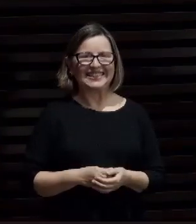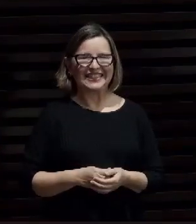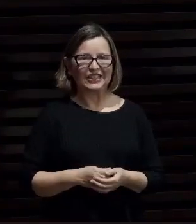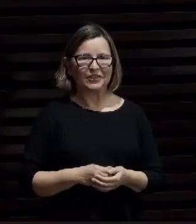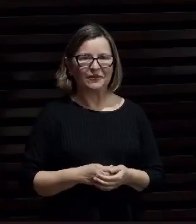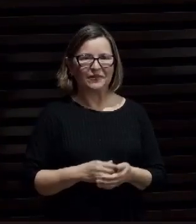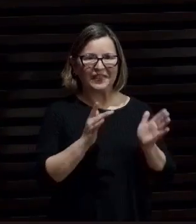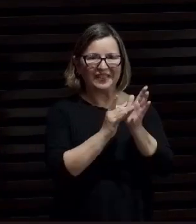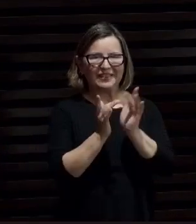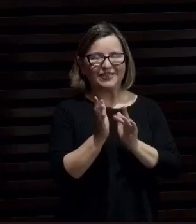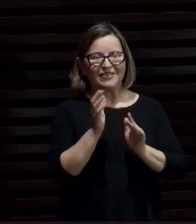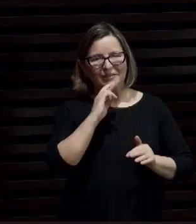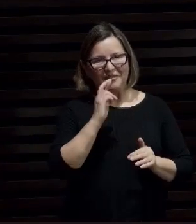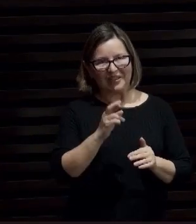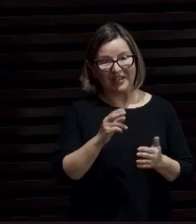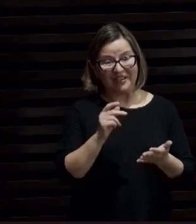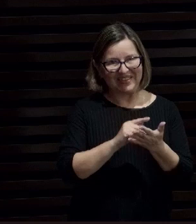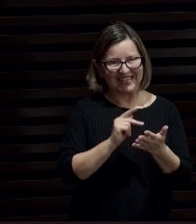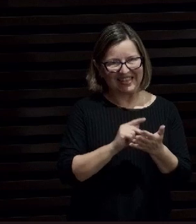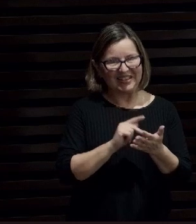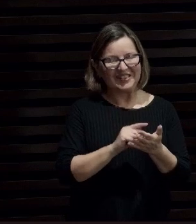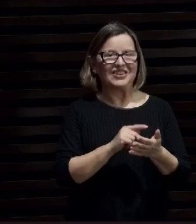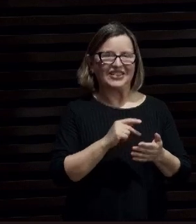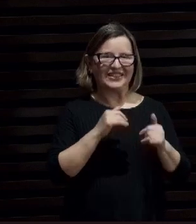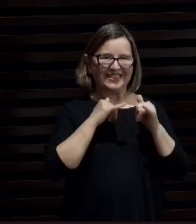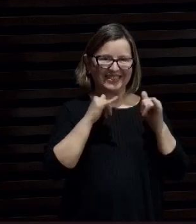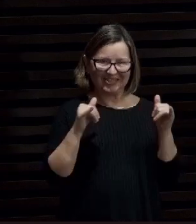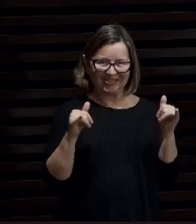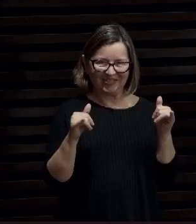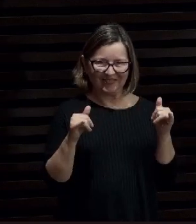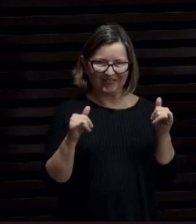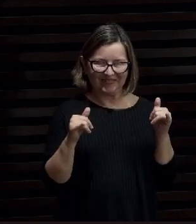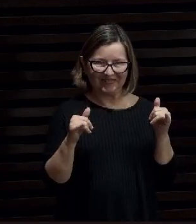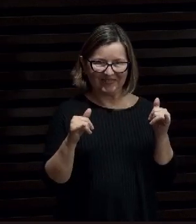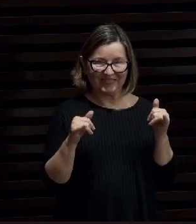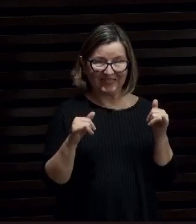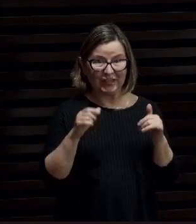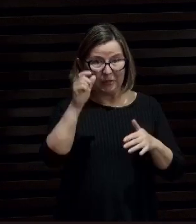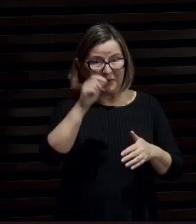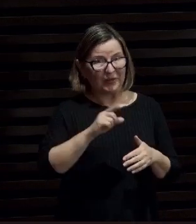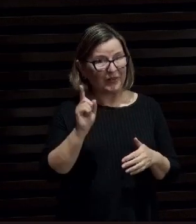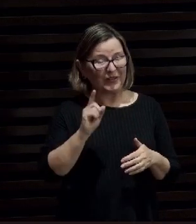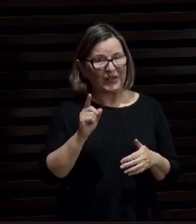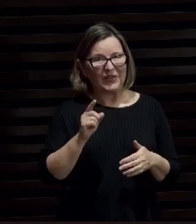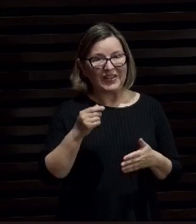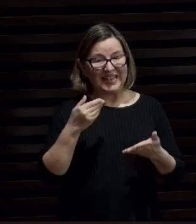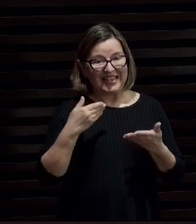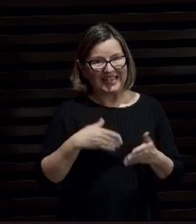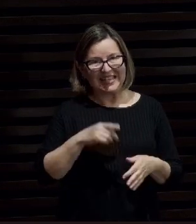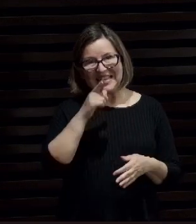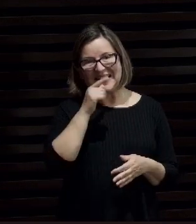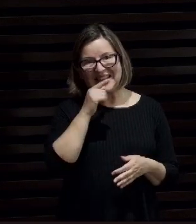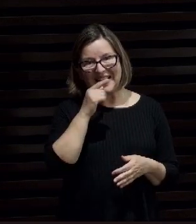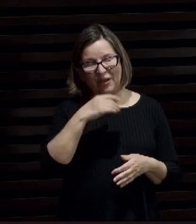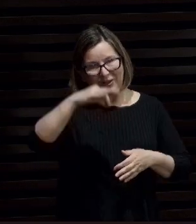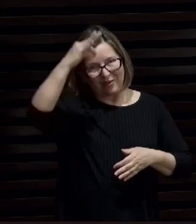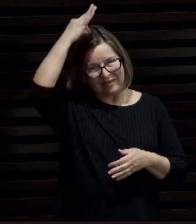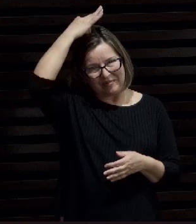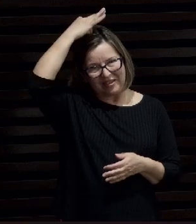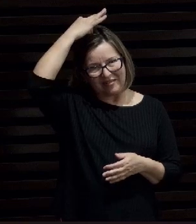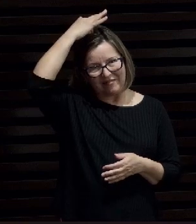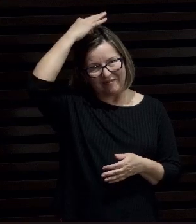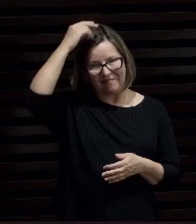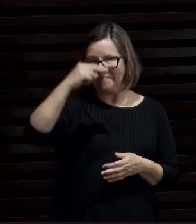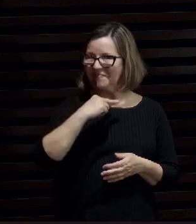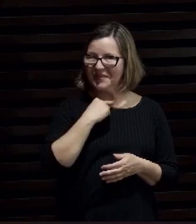Respondeu Jesus: em verdade te digo, quem não nascer da água e do Espírito